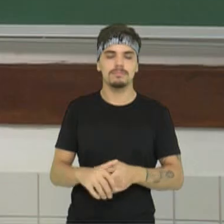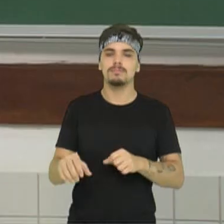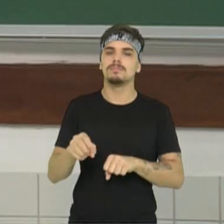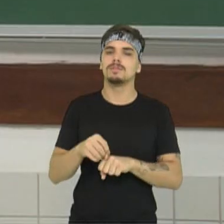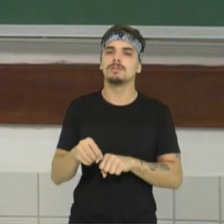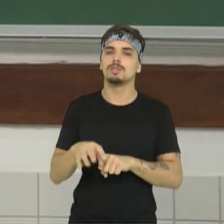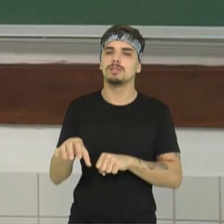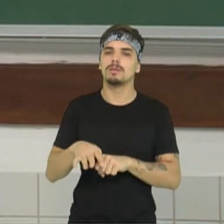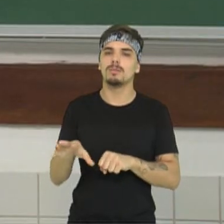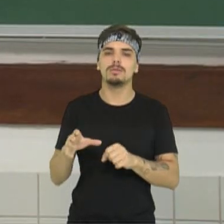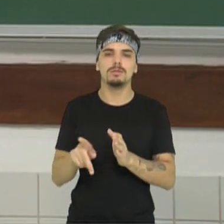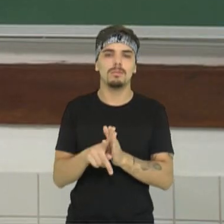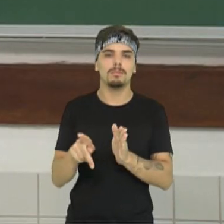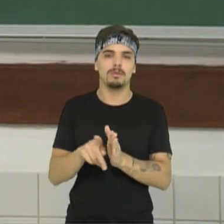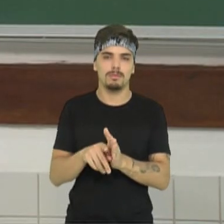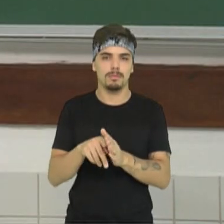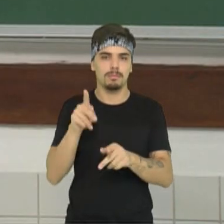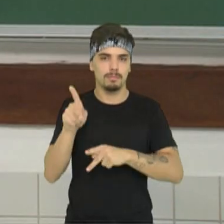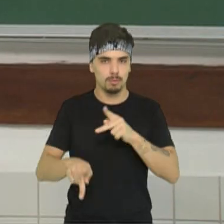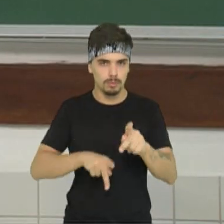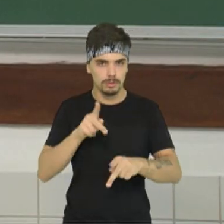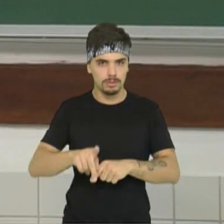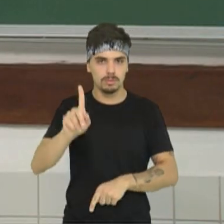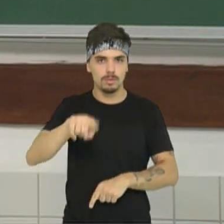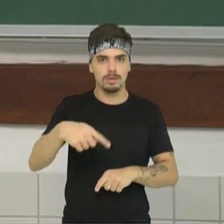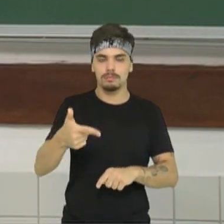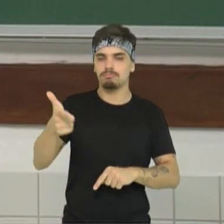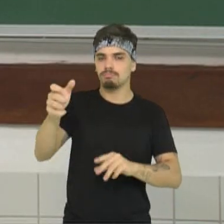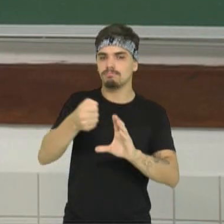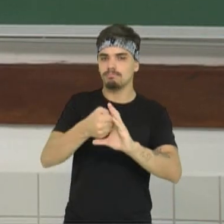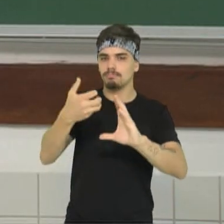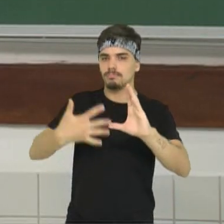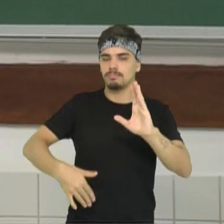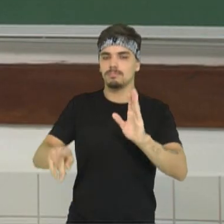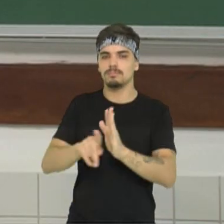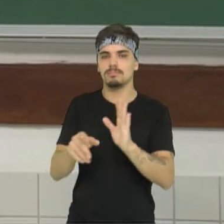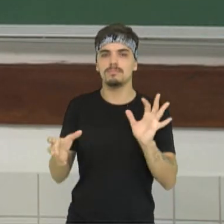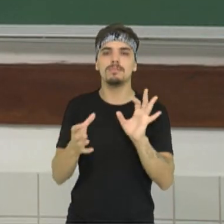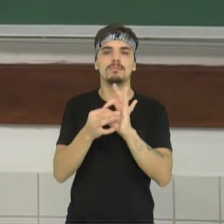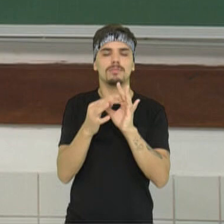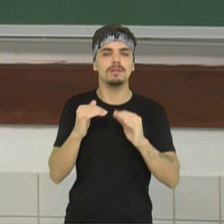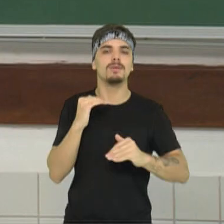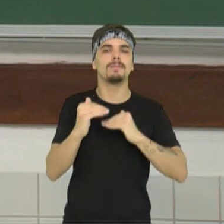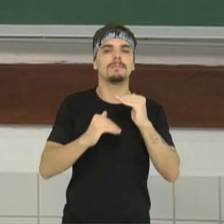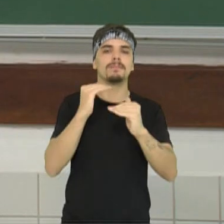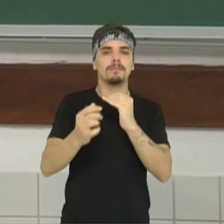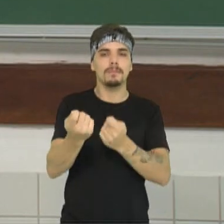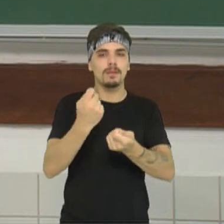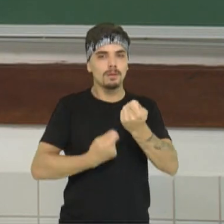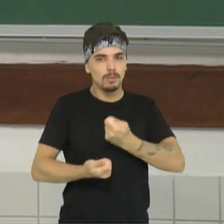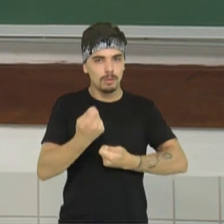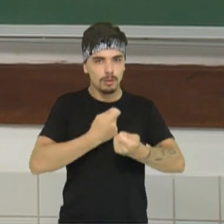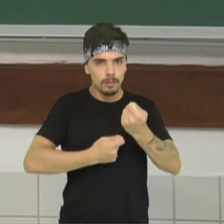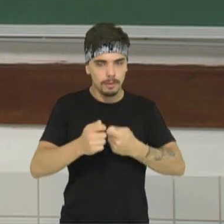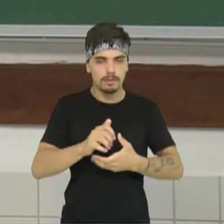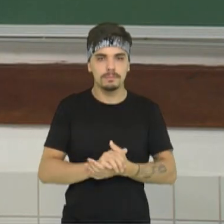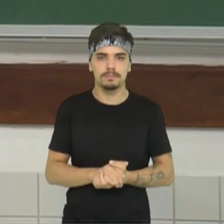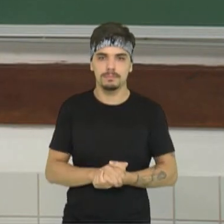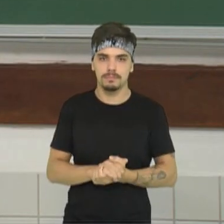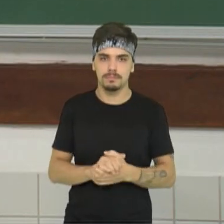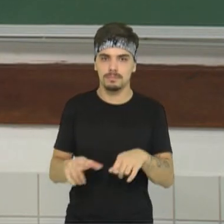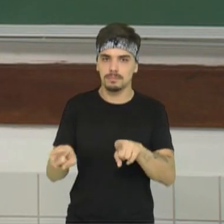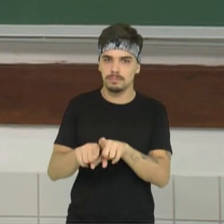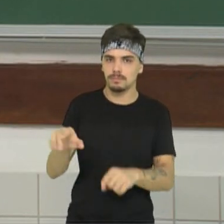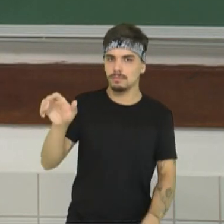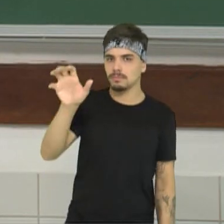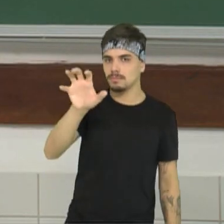distribuição populacional, isso já é uma outra característica também. Ela é determinada pelo desenvolvimento econômico. A região